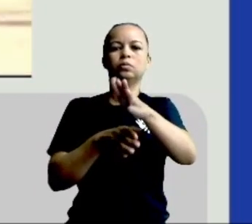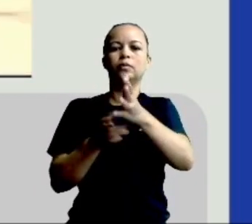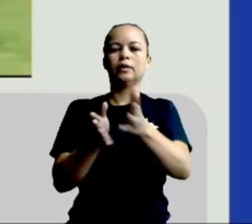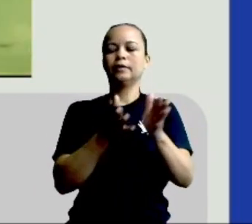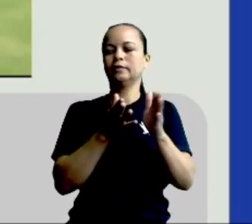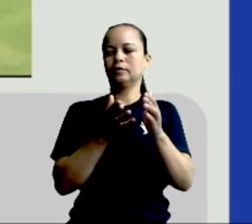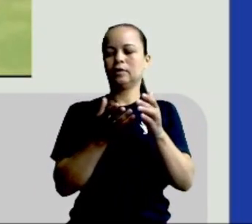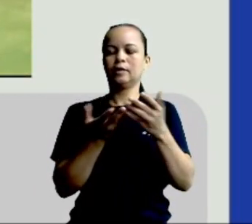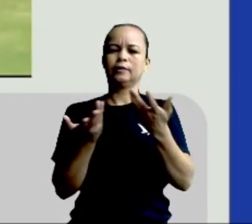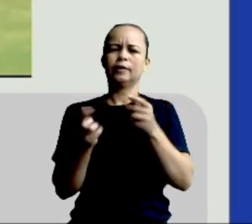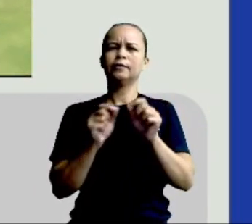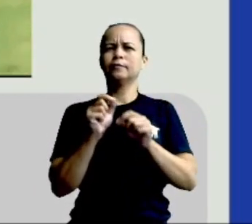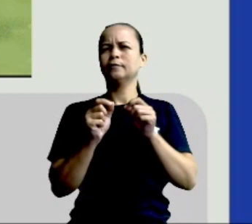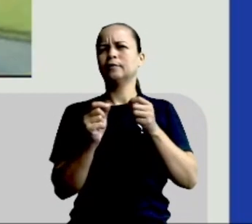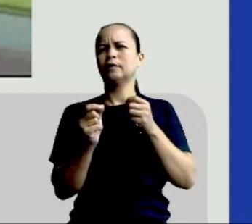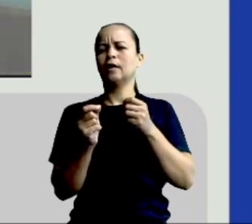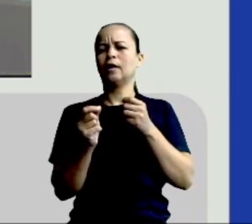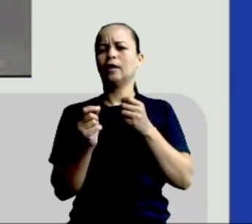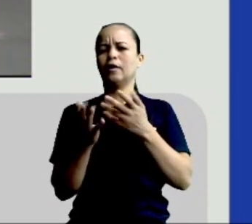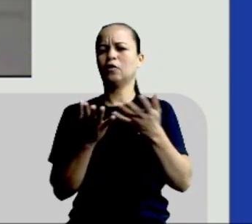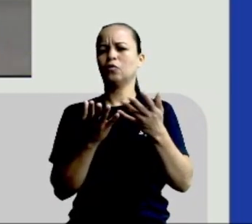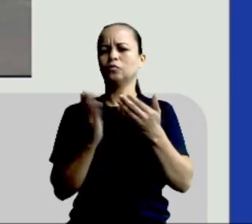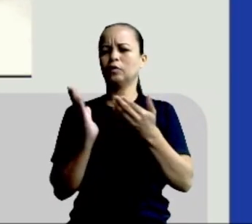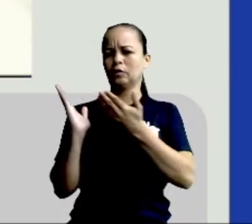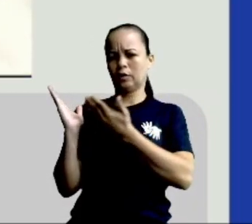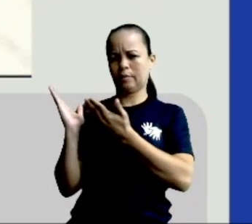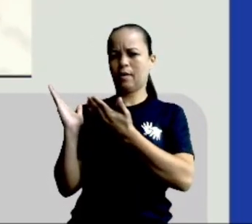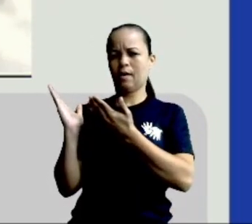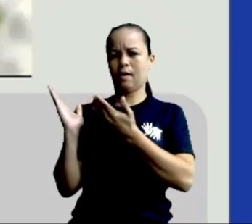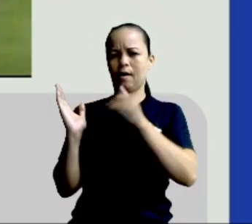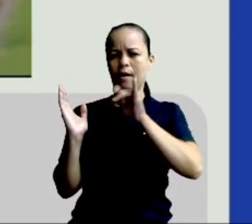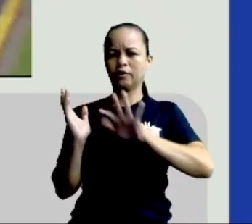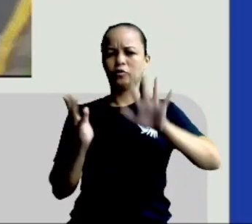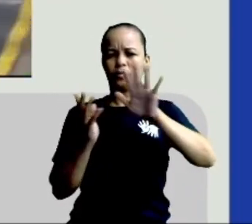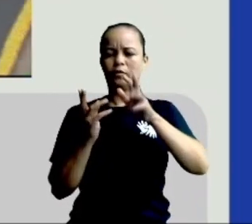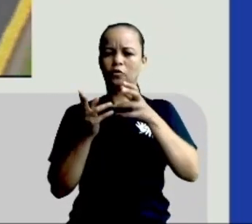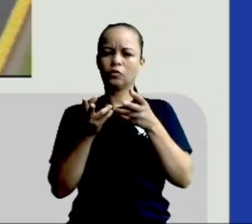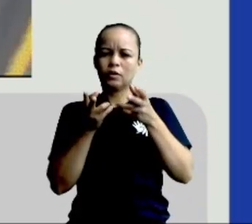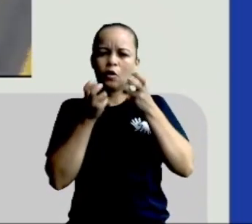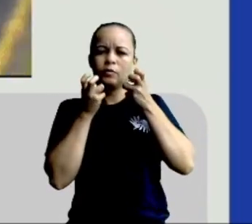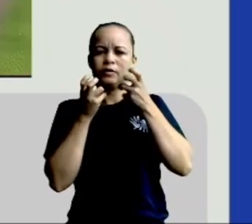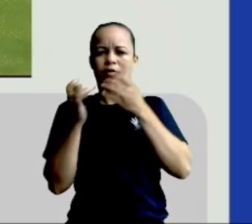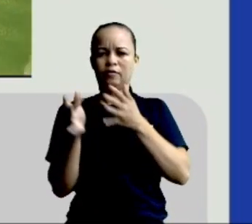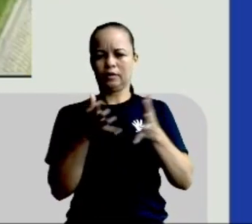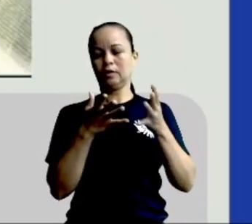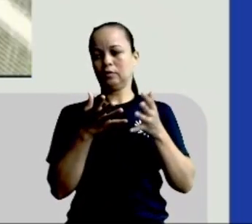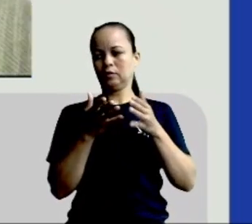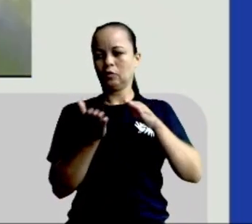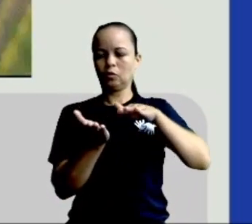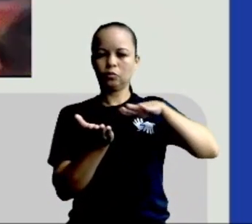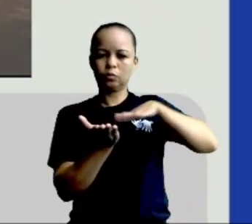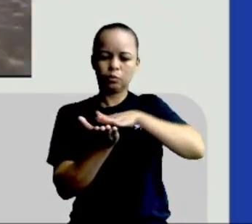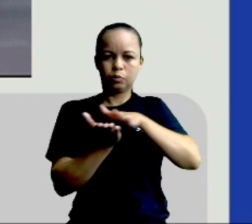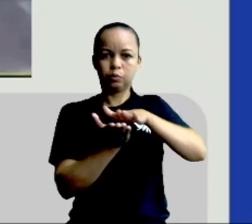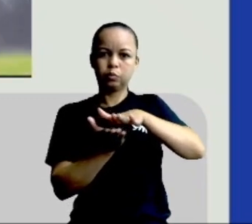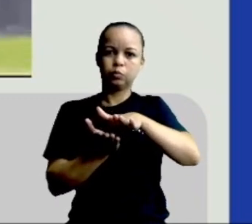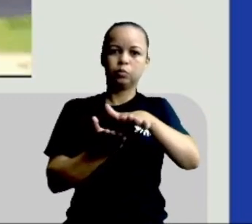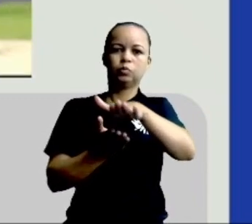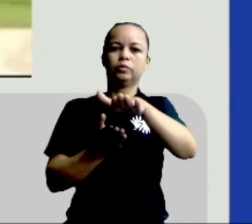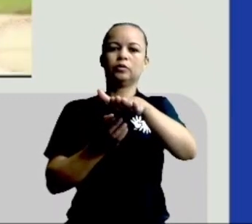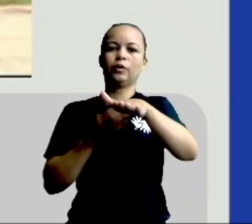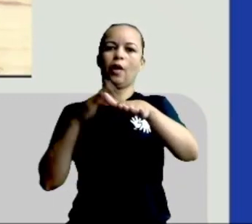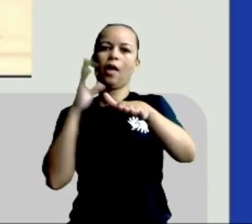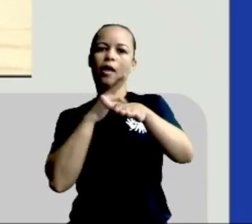quê? Não, vamos, por enquanto, desconsiderar algumas observações que a gente vai ver mais na frente. Mas, quando